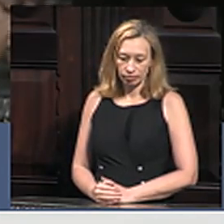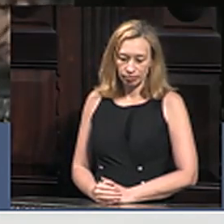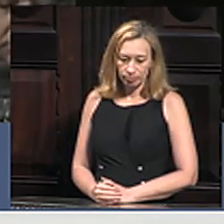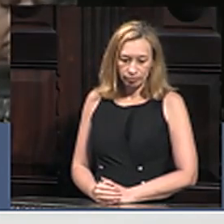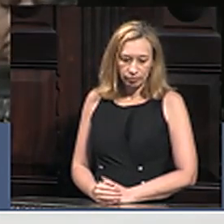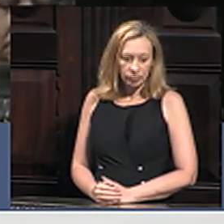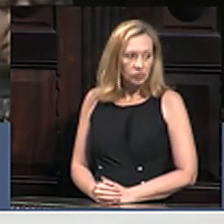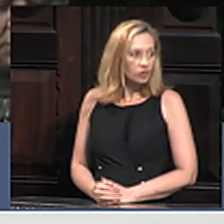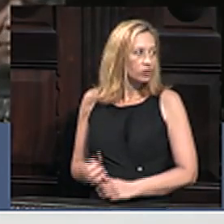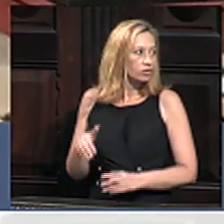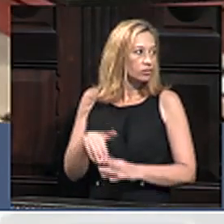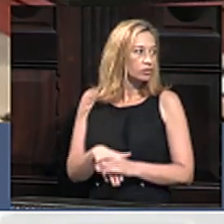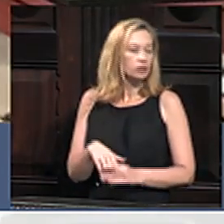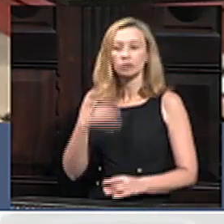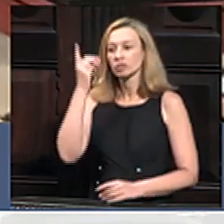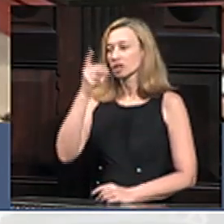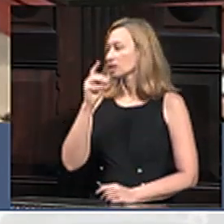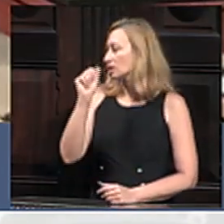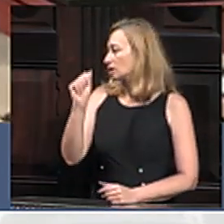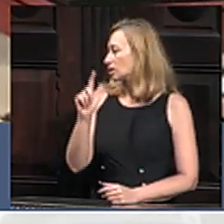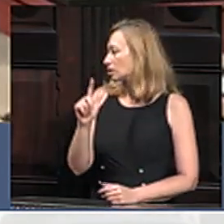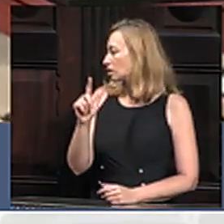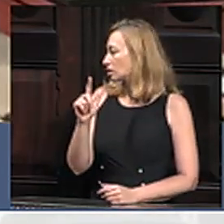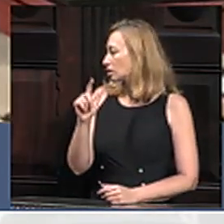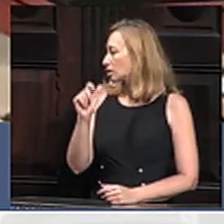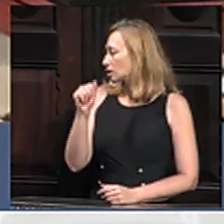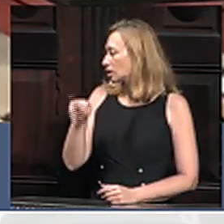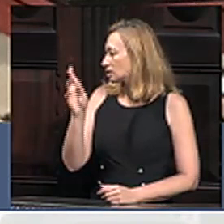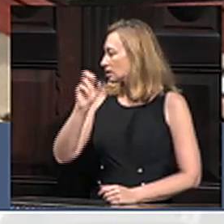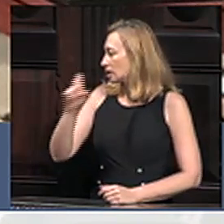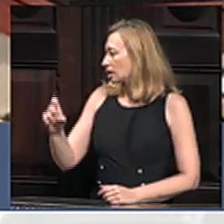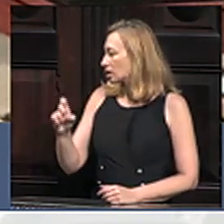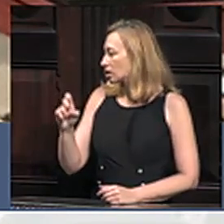Como voto o deputado André Correia? Abstenção.